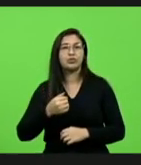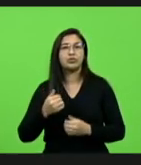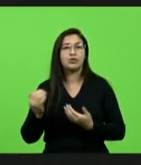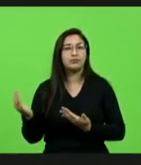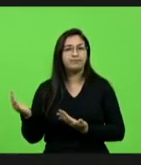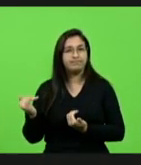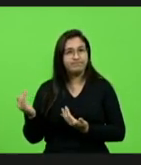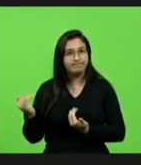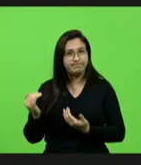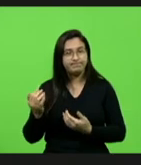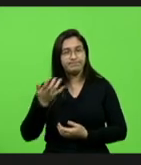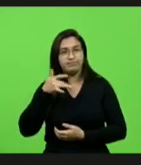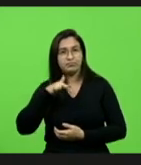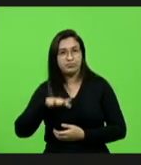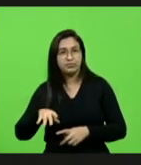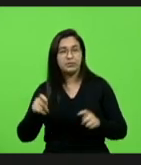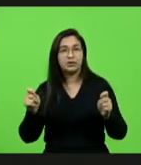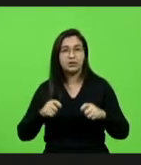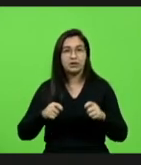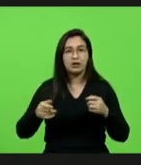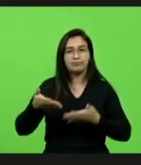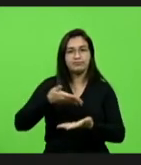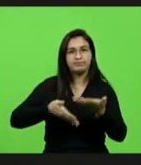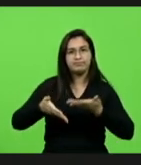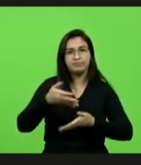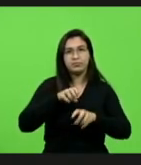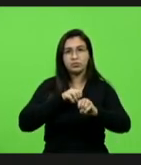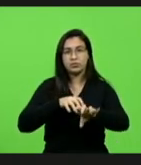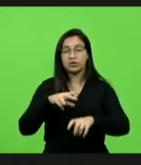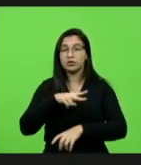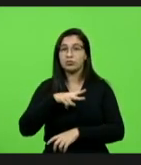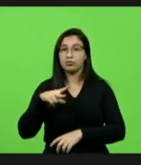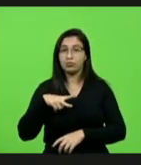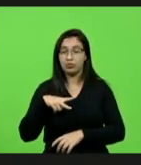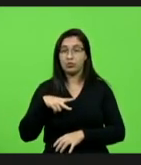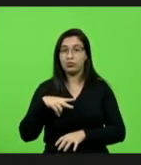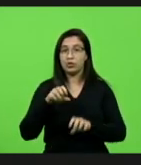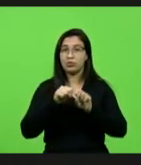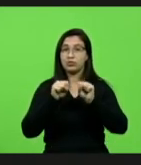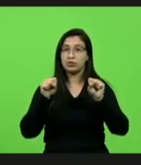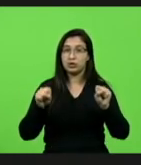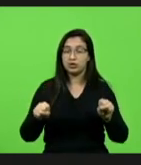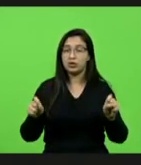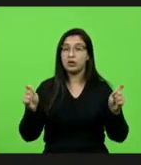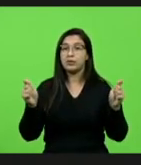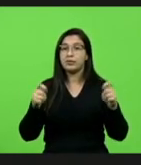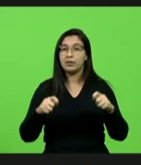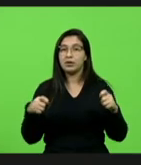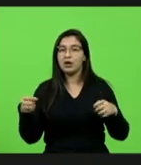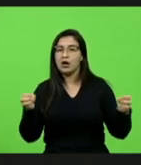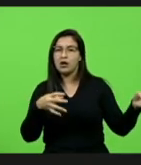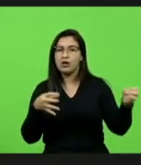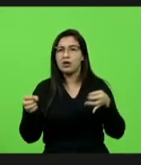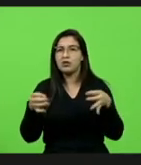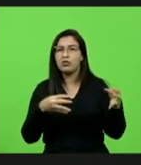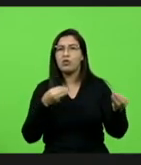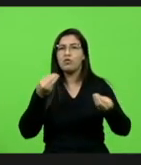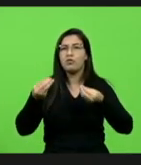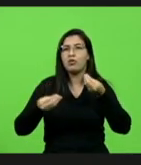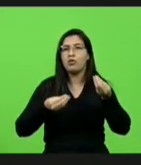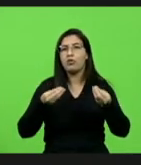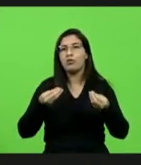a educação pública e os sistemas de educação como um todo, trazendo novas perspectivas para o processo